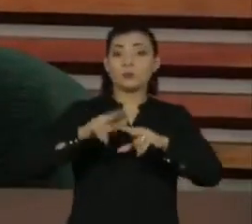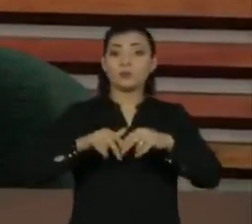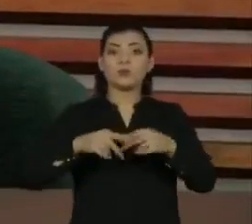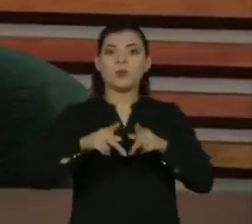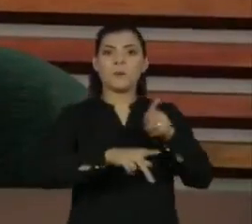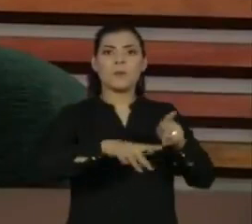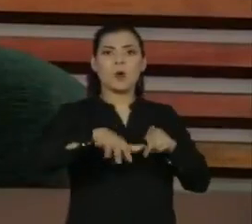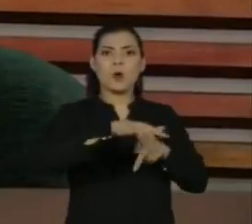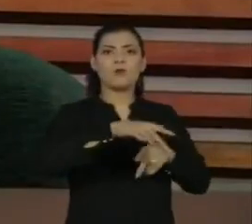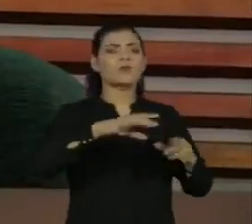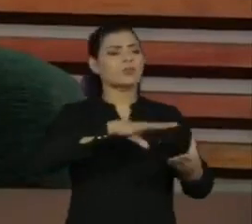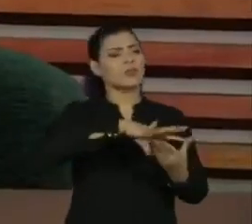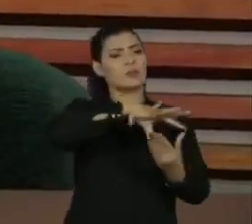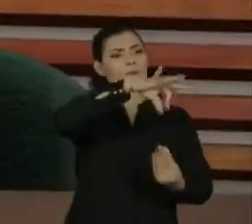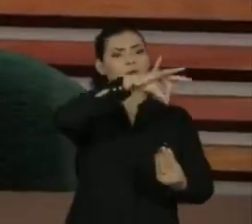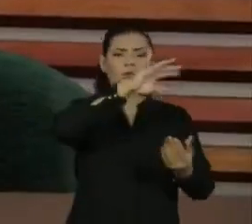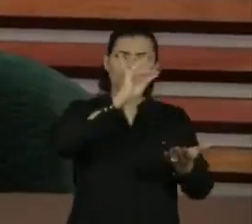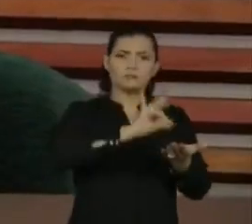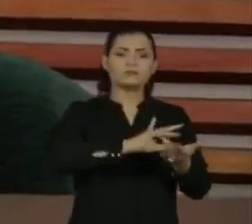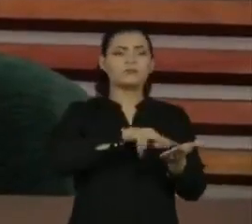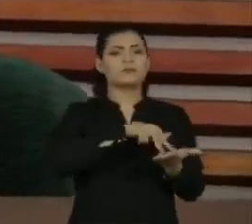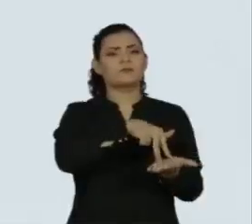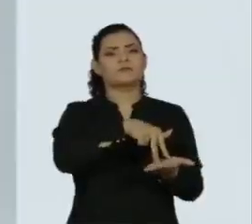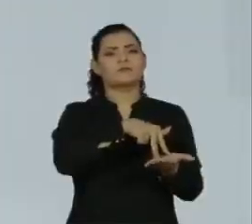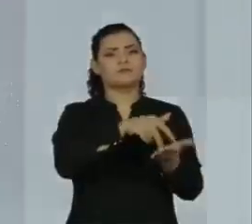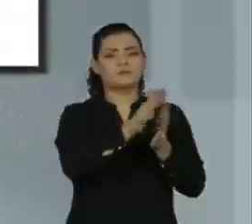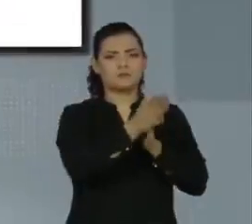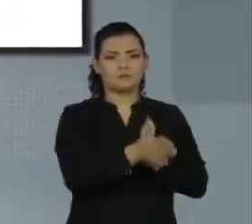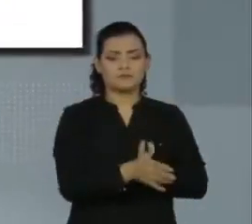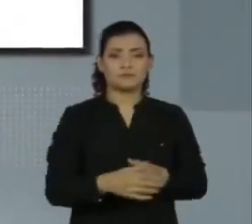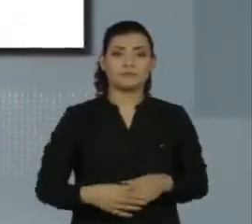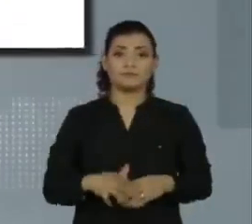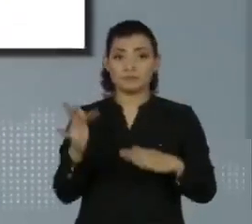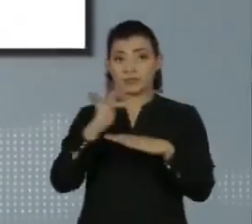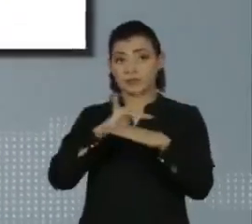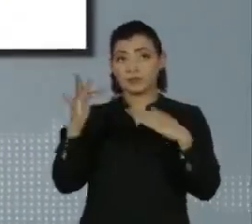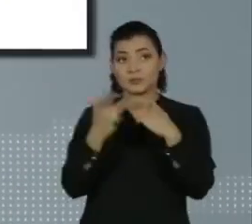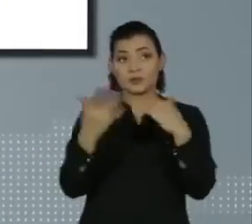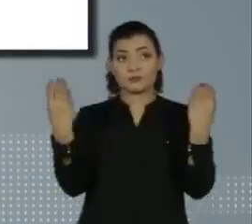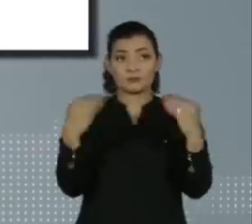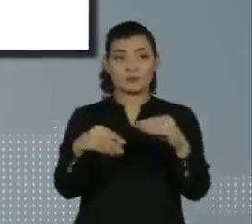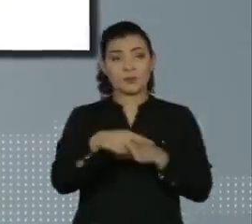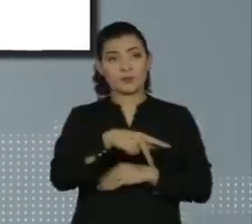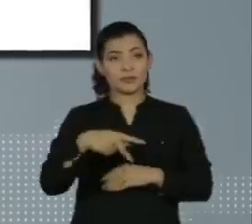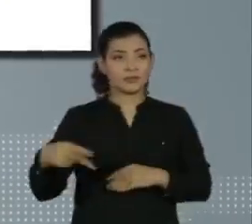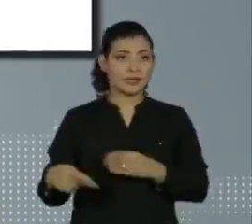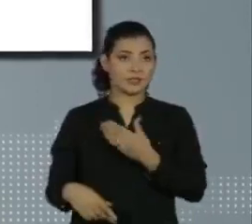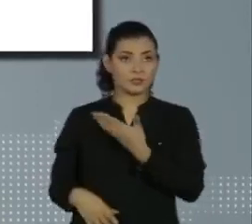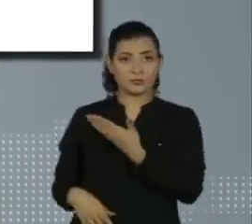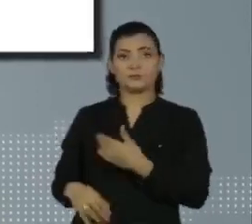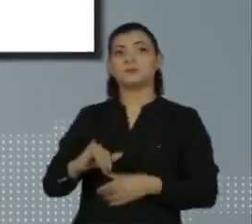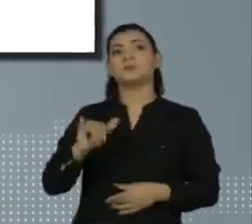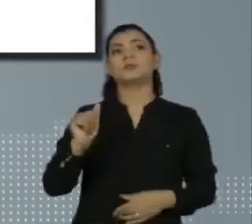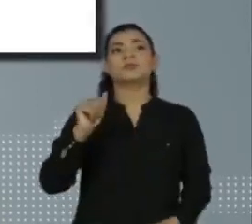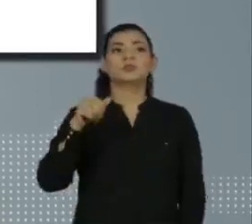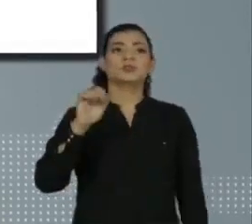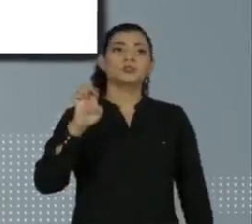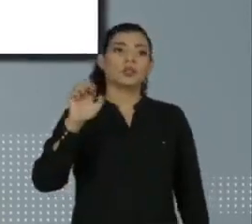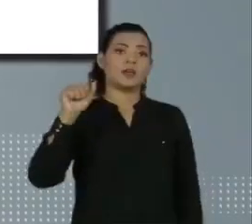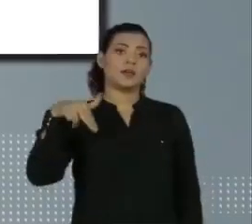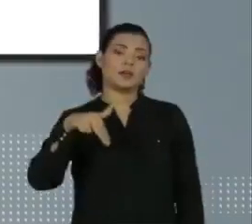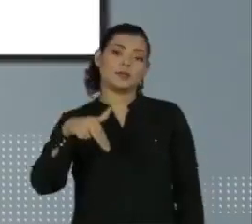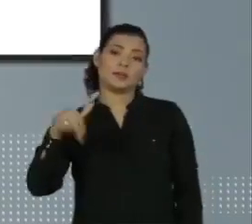uma lição de democracia e perseverança. Nas redes sociais, a presidente interina, Jeanine